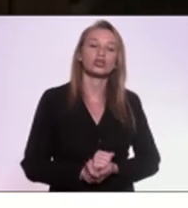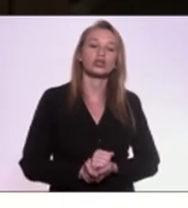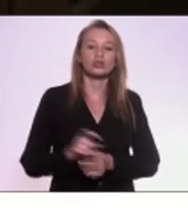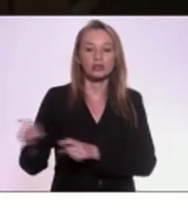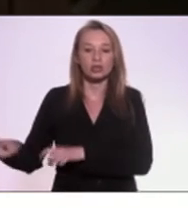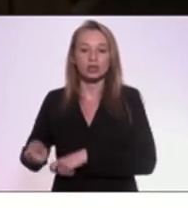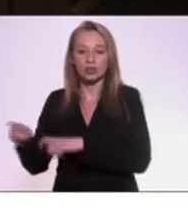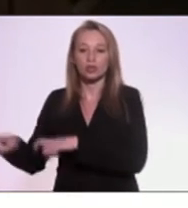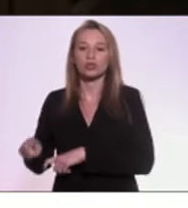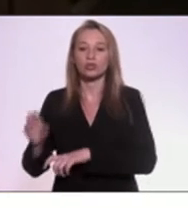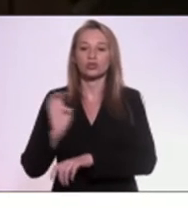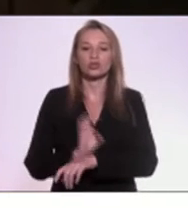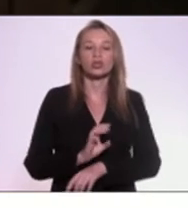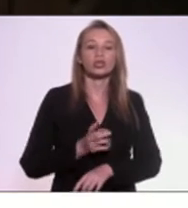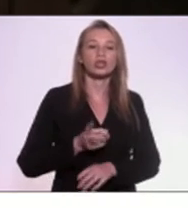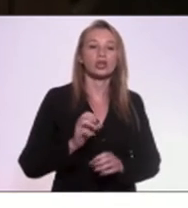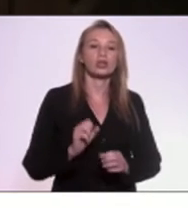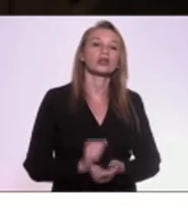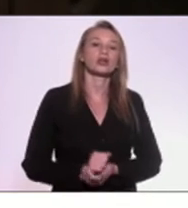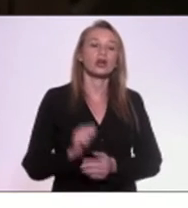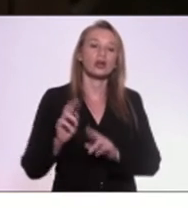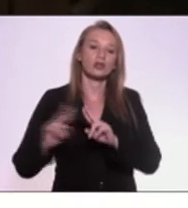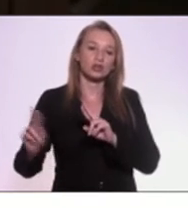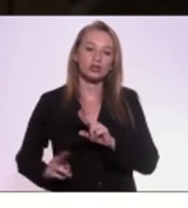do estado, a UERJ continue